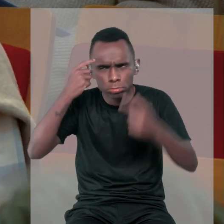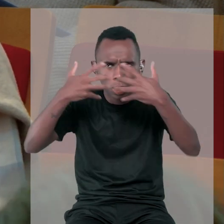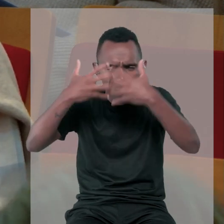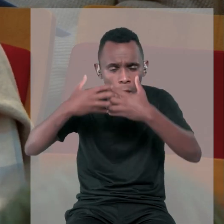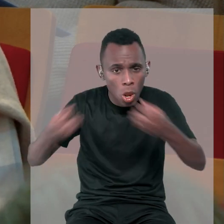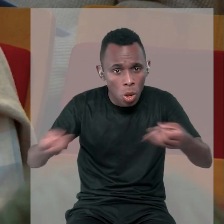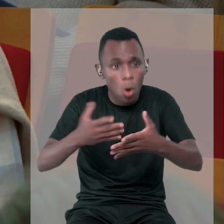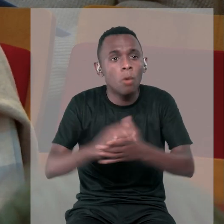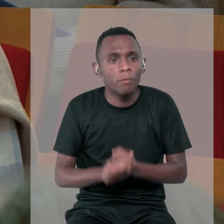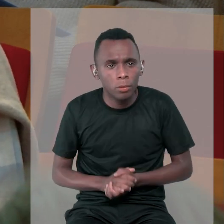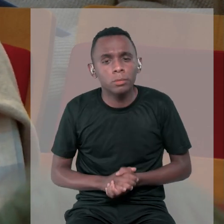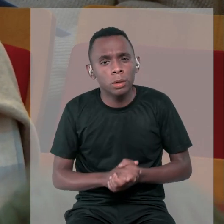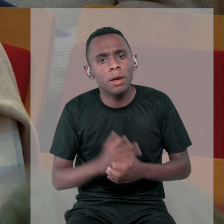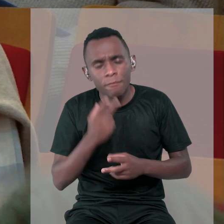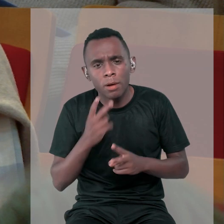fala